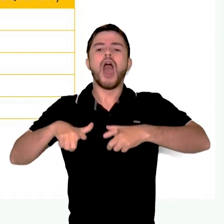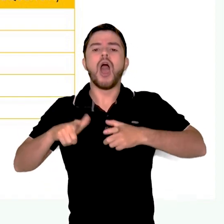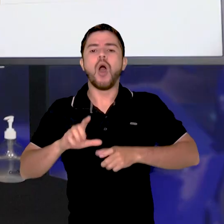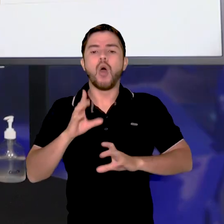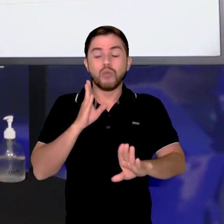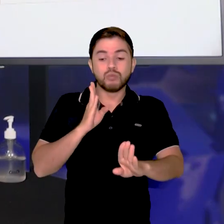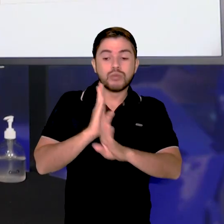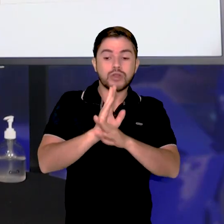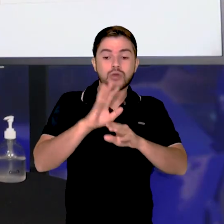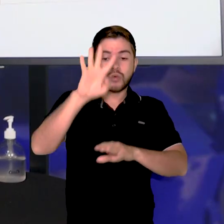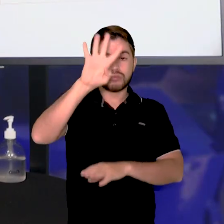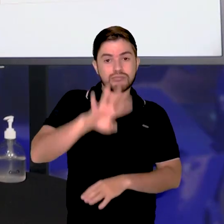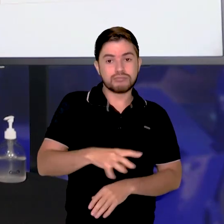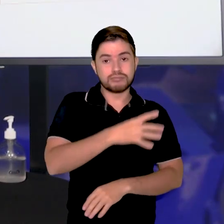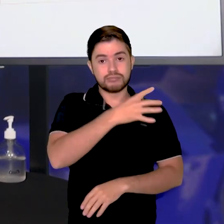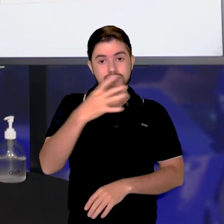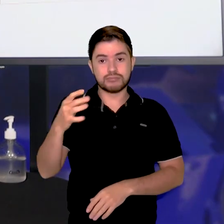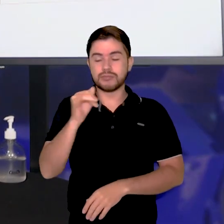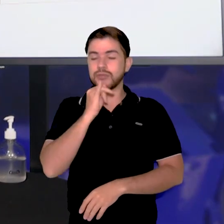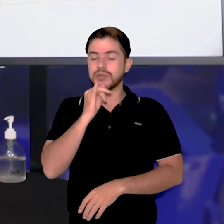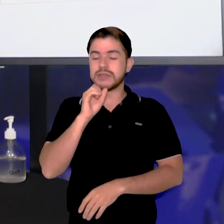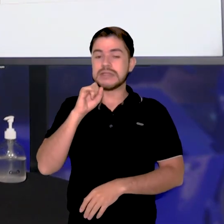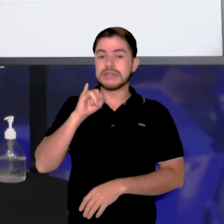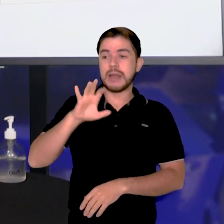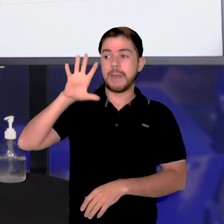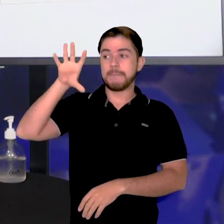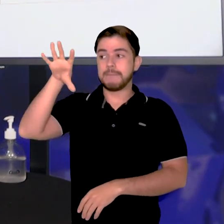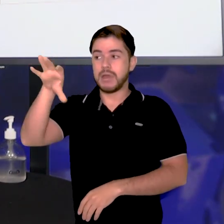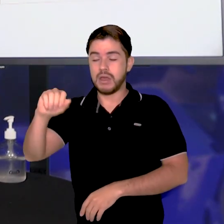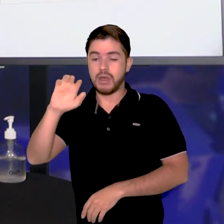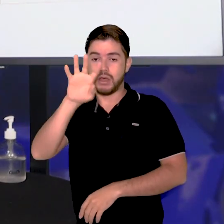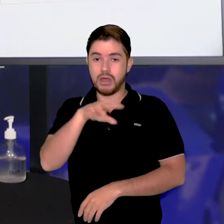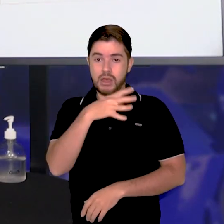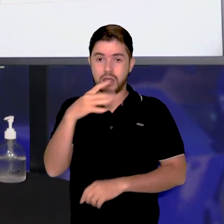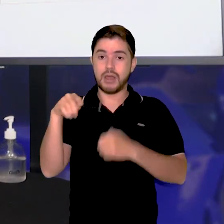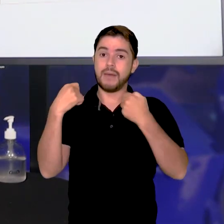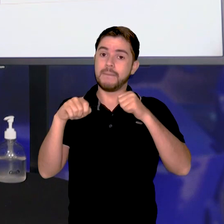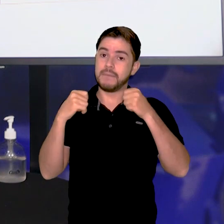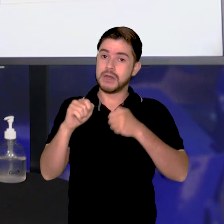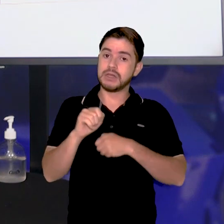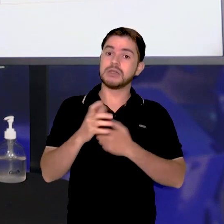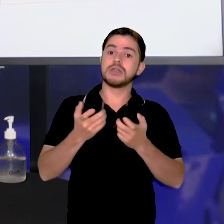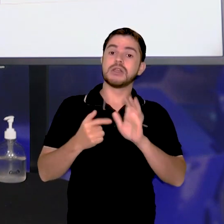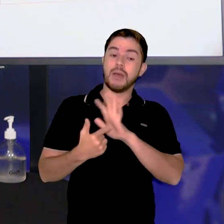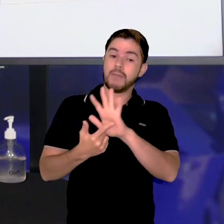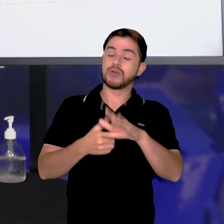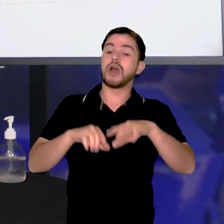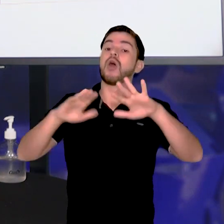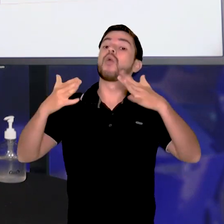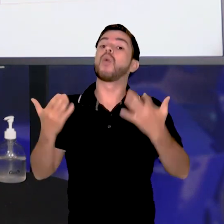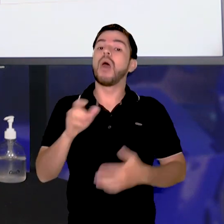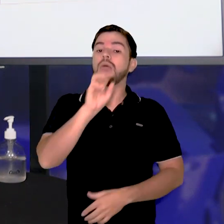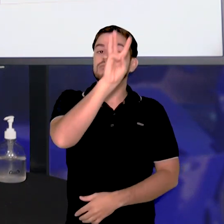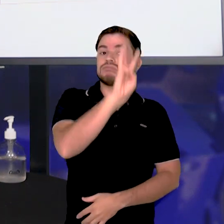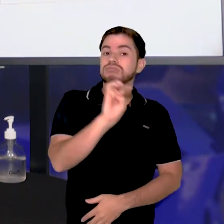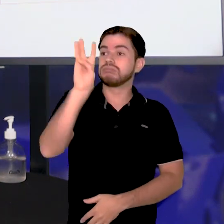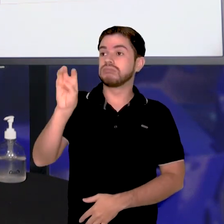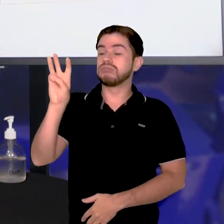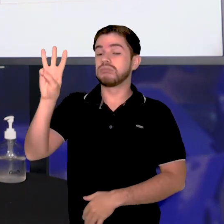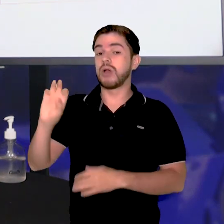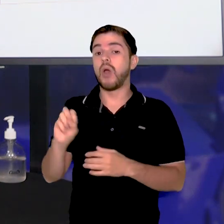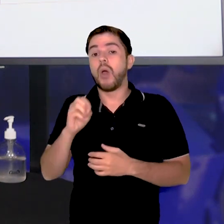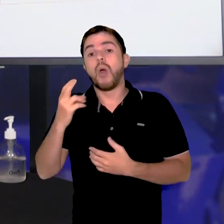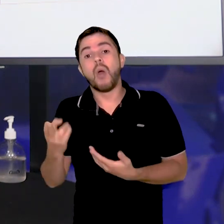uma tabela de determinado site ou de determinado livro, a gente precisa colocar a fonte. O que é a fonte? É quem fez